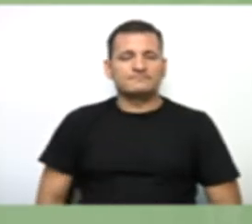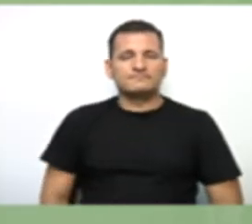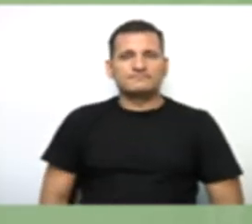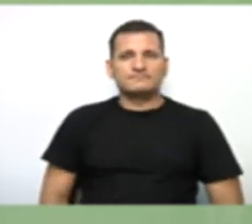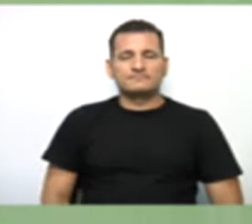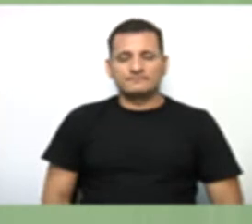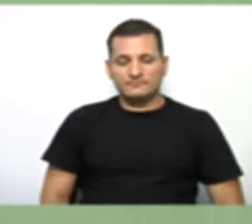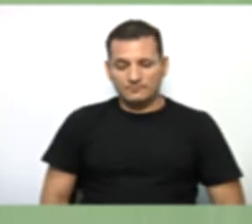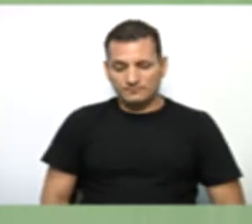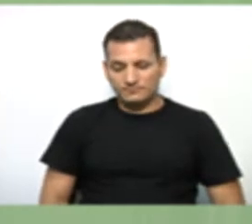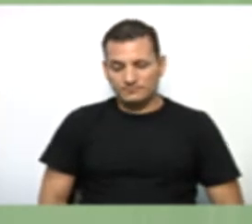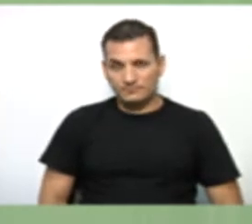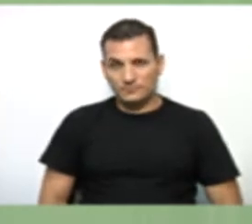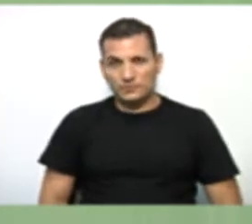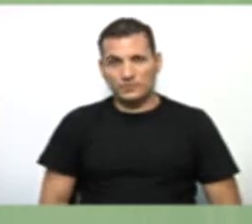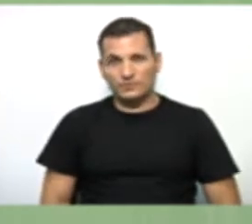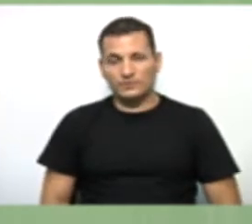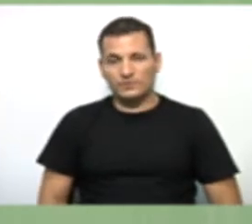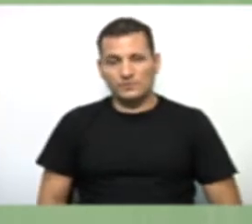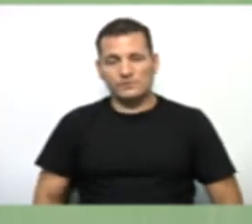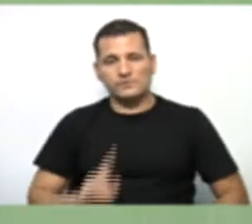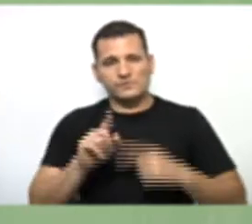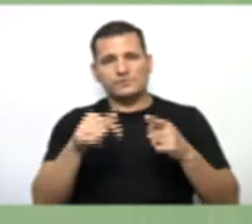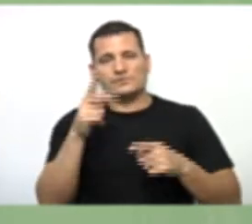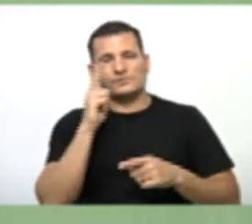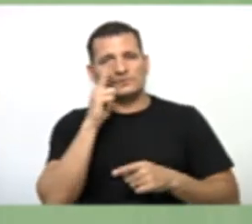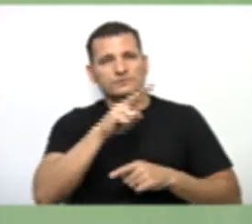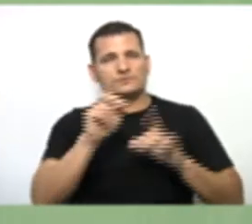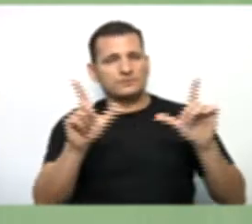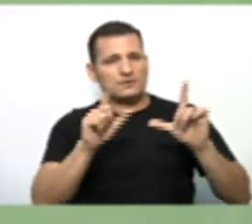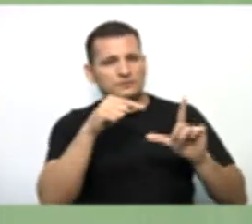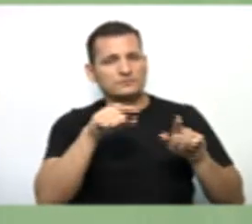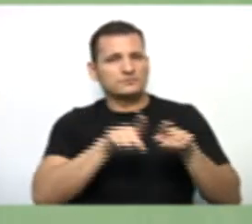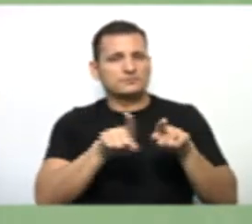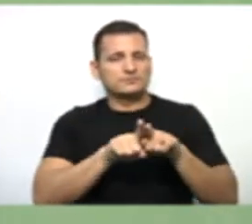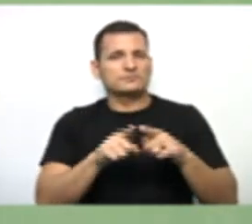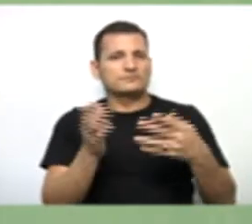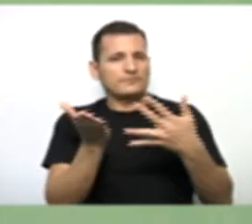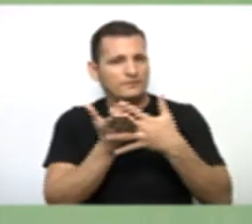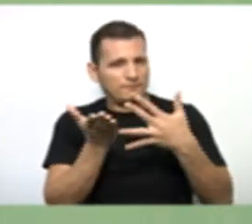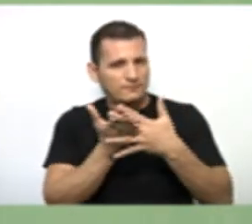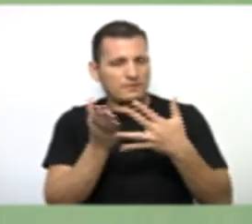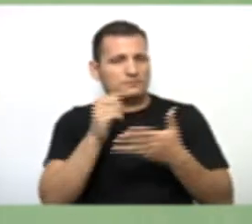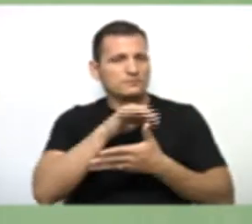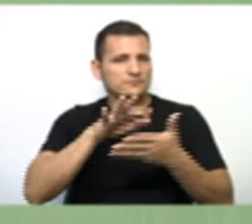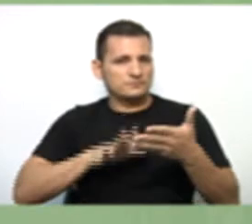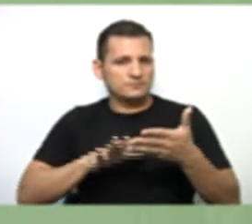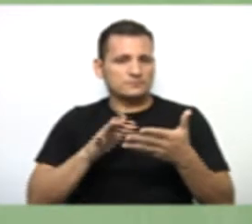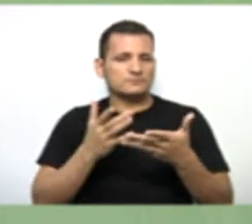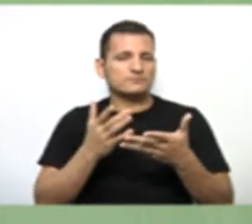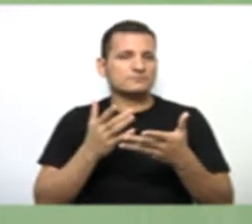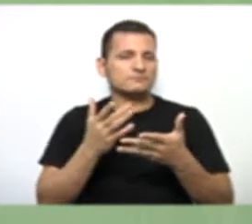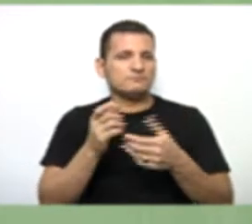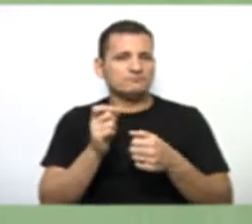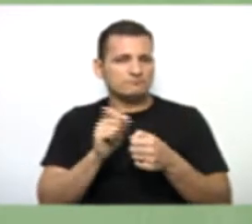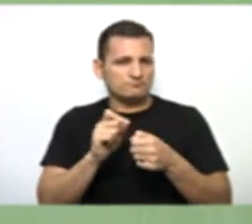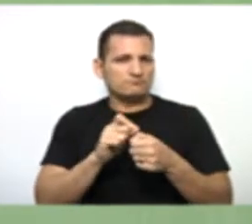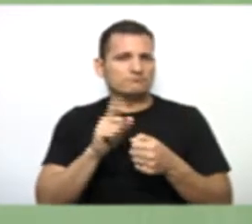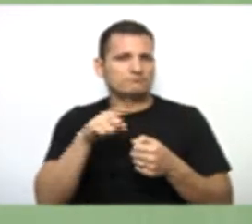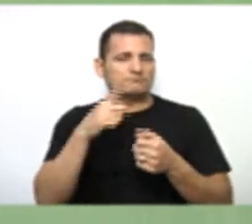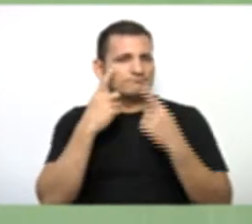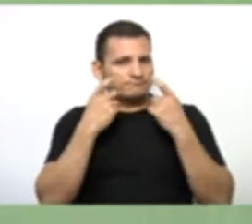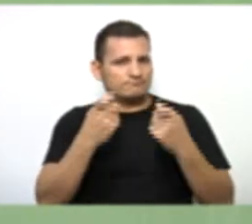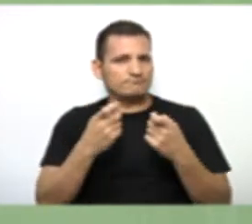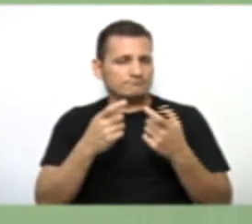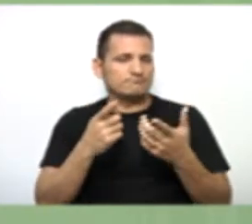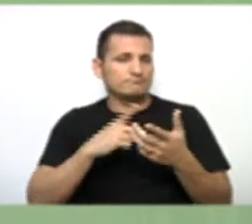alguns slides, mas depois você dá uma olhada nesse slide também, né? E depois do nosso intervalo, né? Depois da atividade que nós vamos ter, que é muito